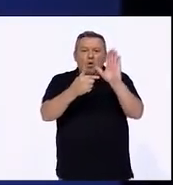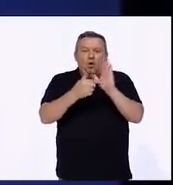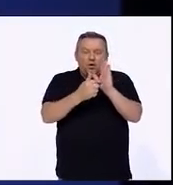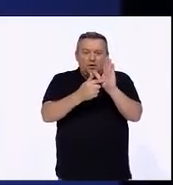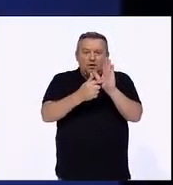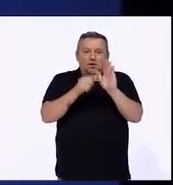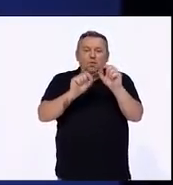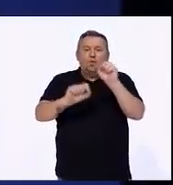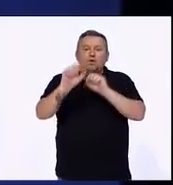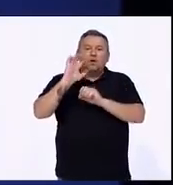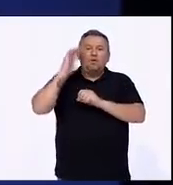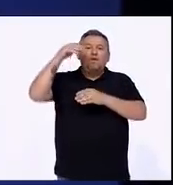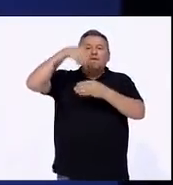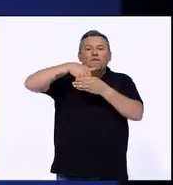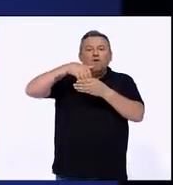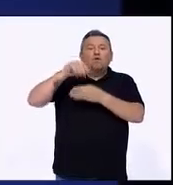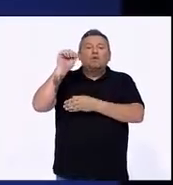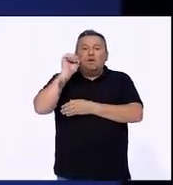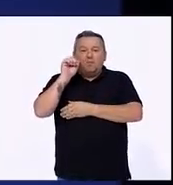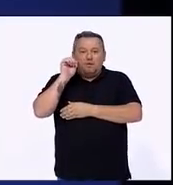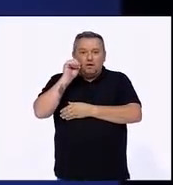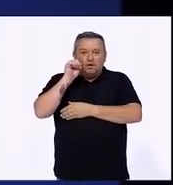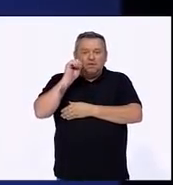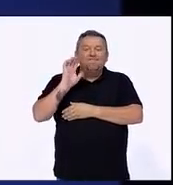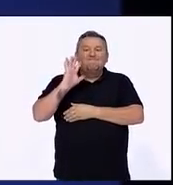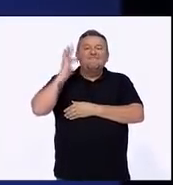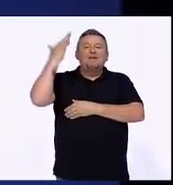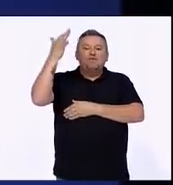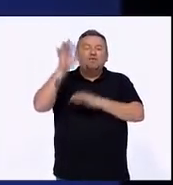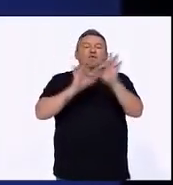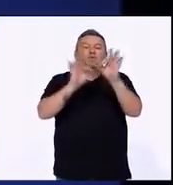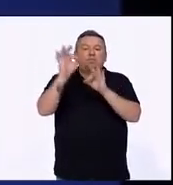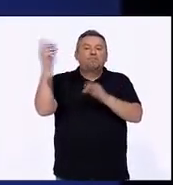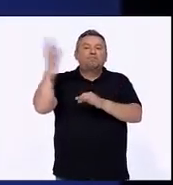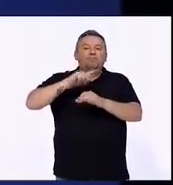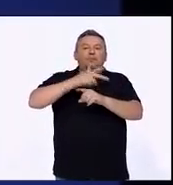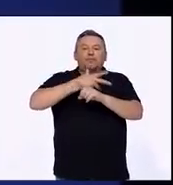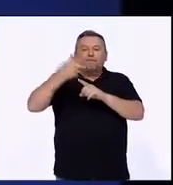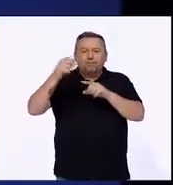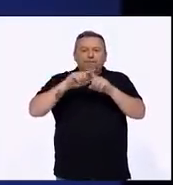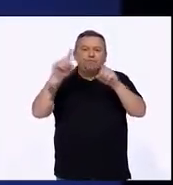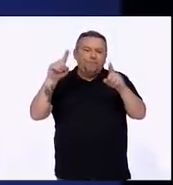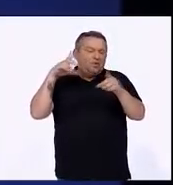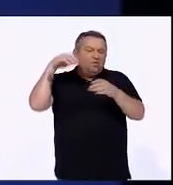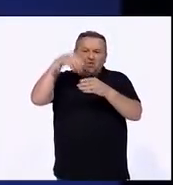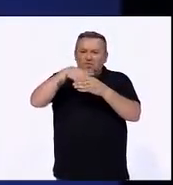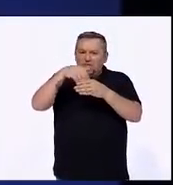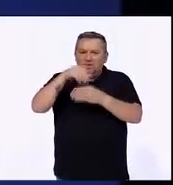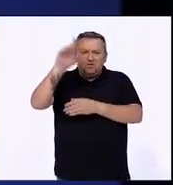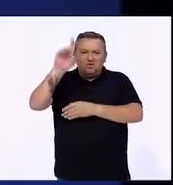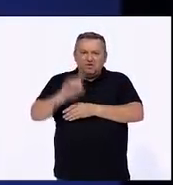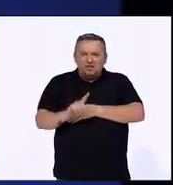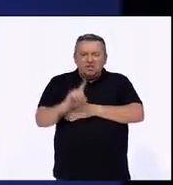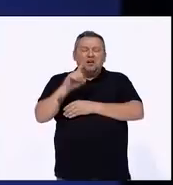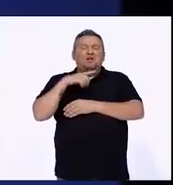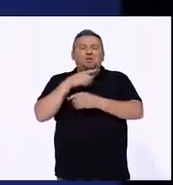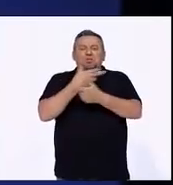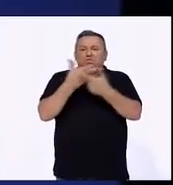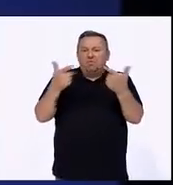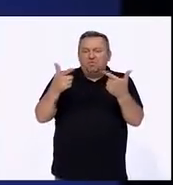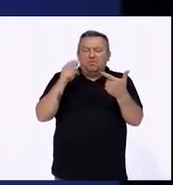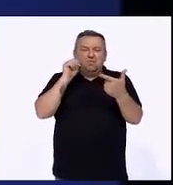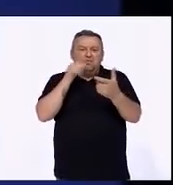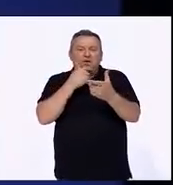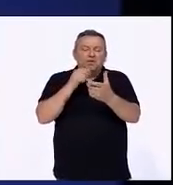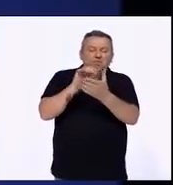incisiva, acho que o voto feminino será decisivo no processo eleitoral. Não só um voto relacionado aos nossos direitos sexuais e reprodutivos, mas o